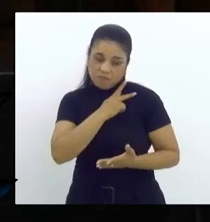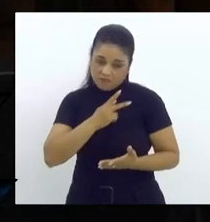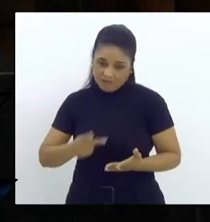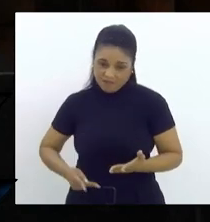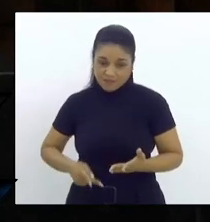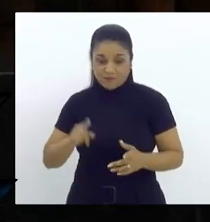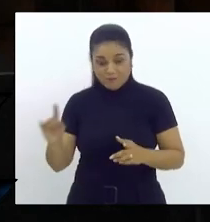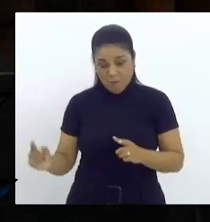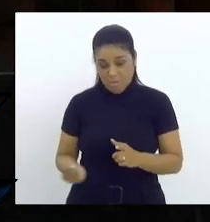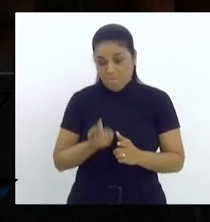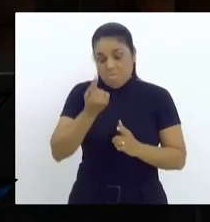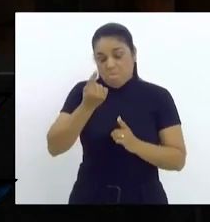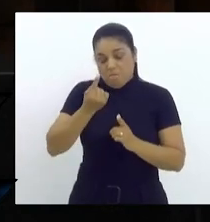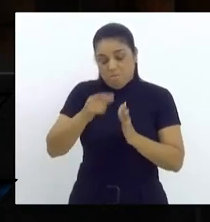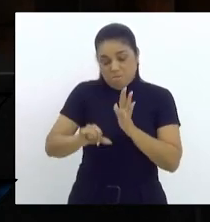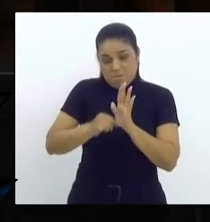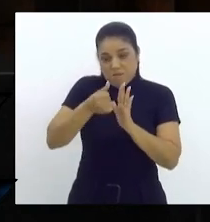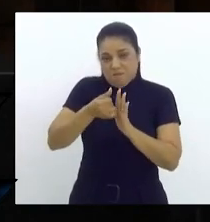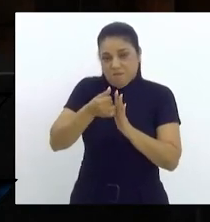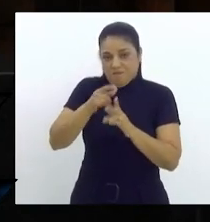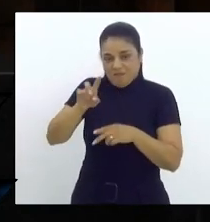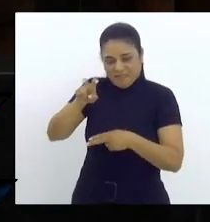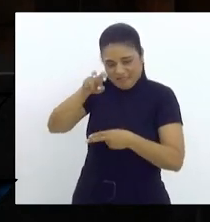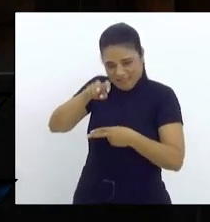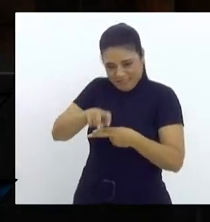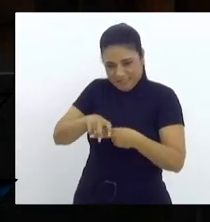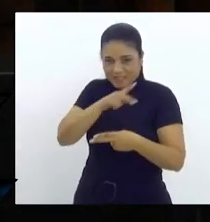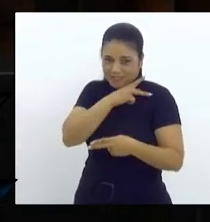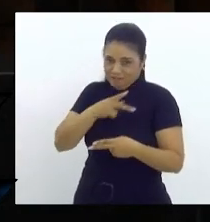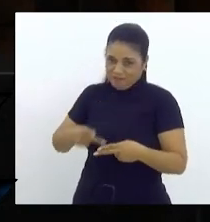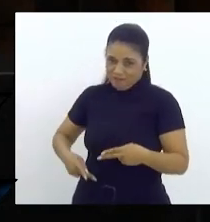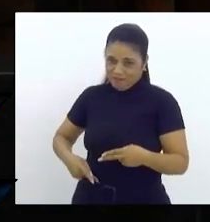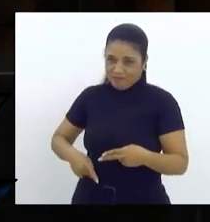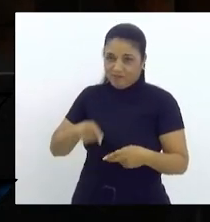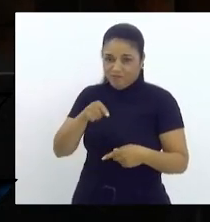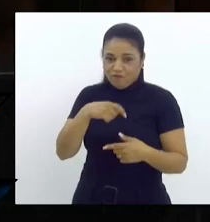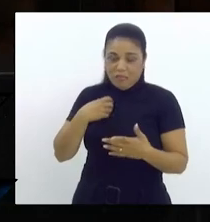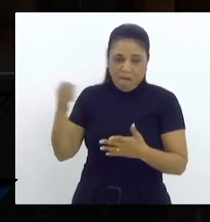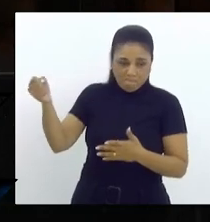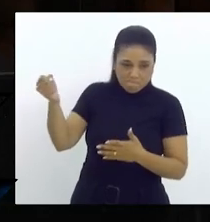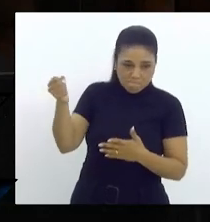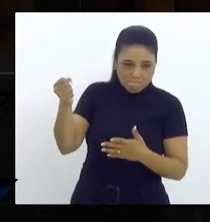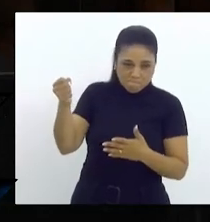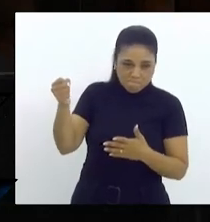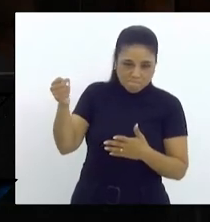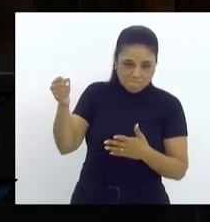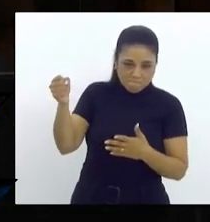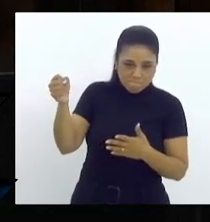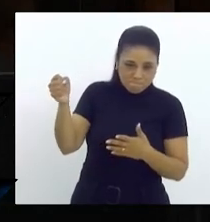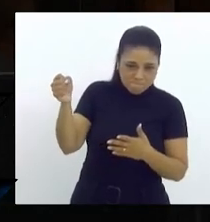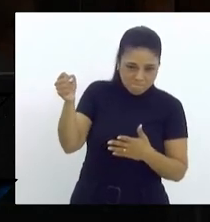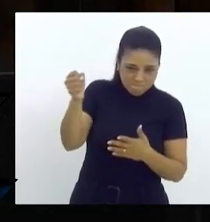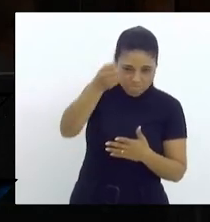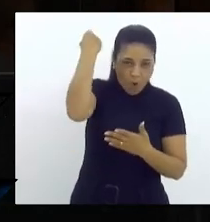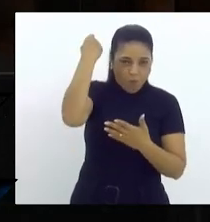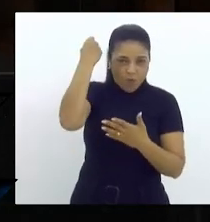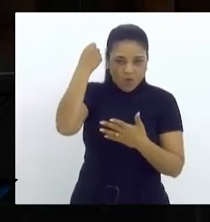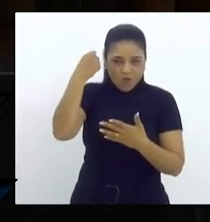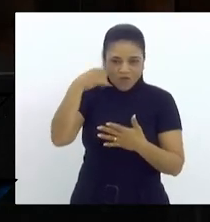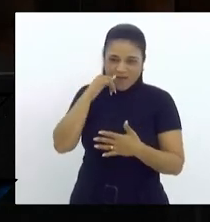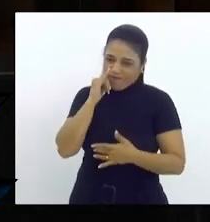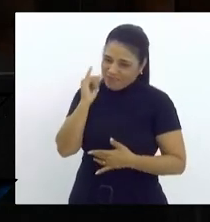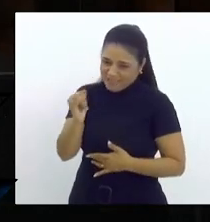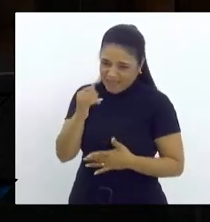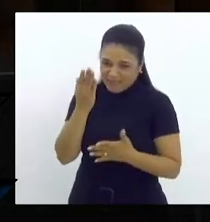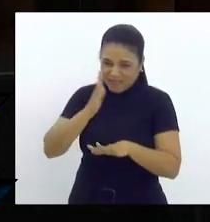estreando na presidência e não gostaria que o senhor me desse um cascudo dizendo que meu tempo está terminado. Muito